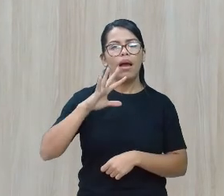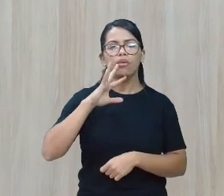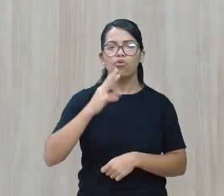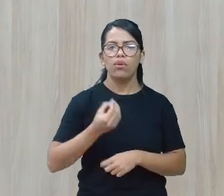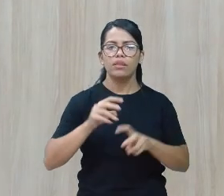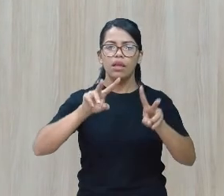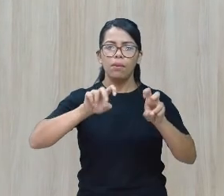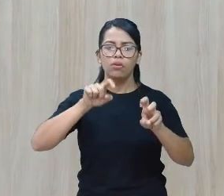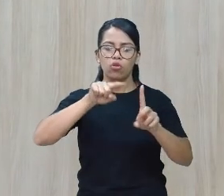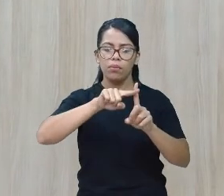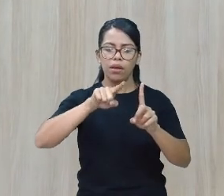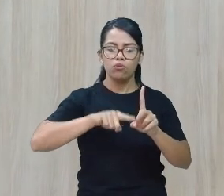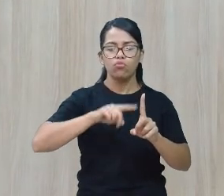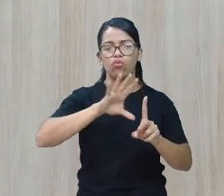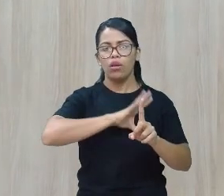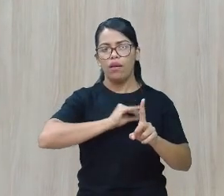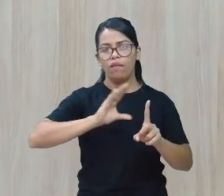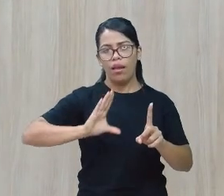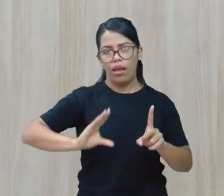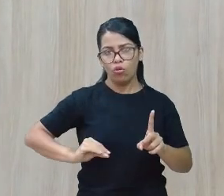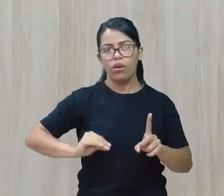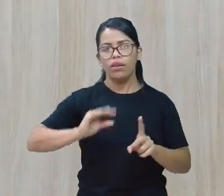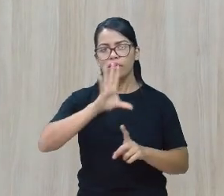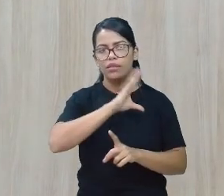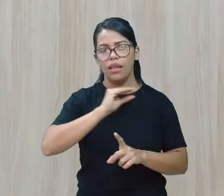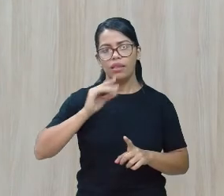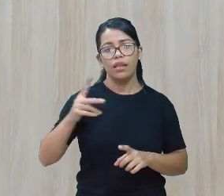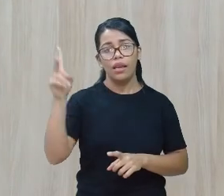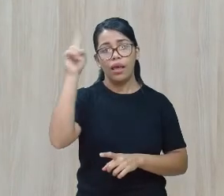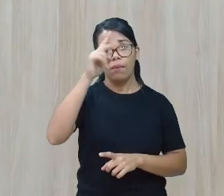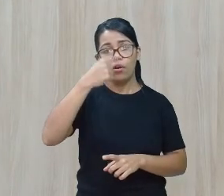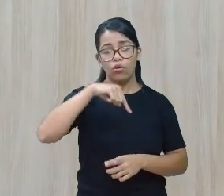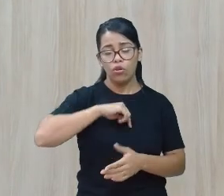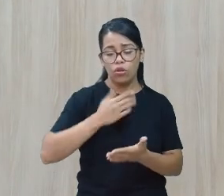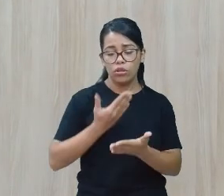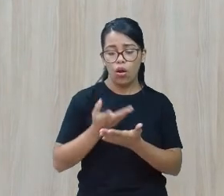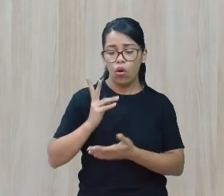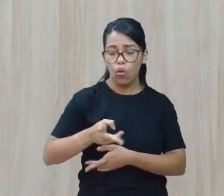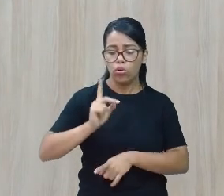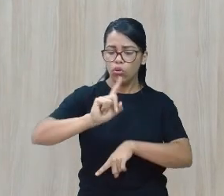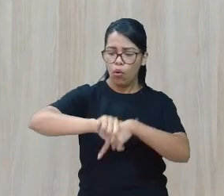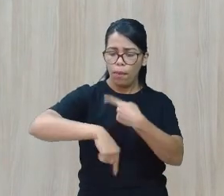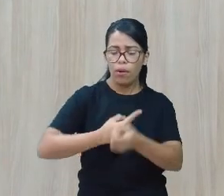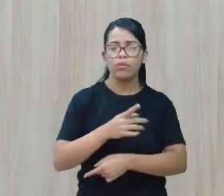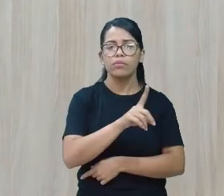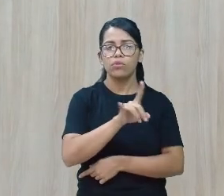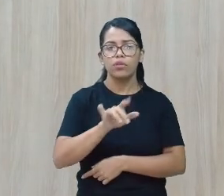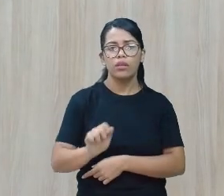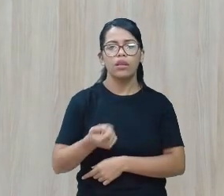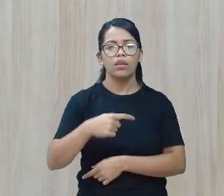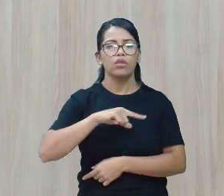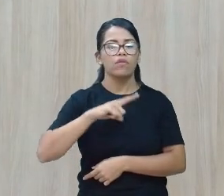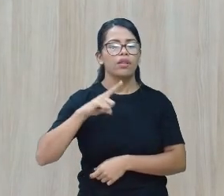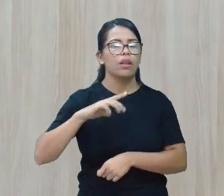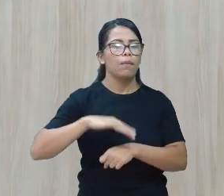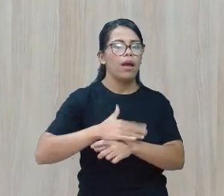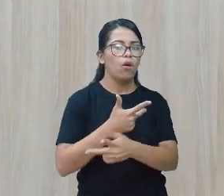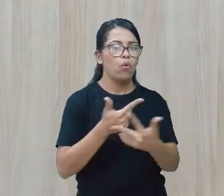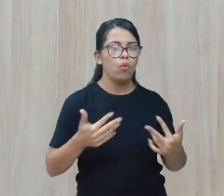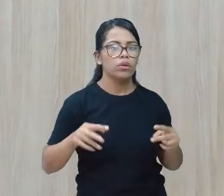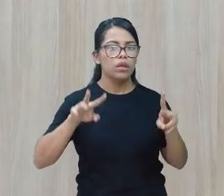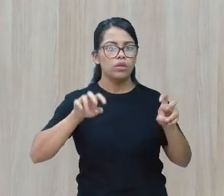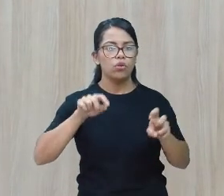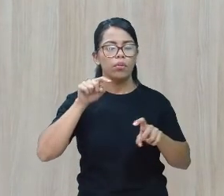questão de gravidez na adolescência. Lembrando que nossa aula ainda continua. Nos próximos dias nós vamos ter mais coisas sobre